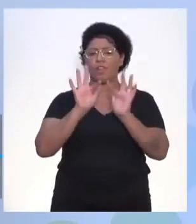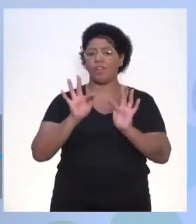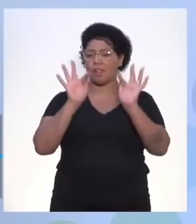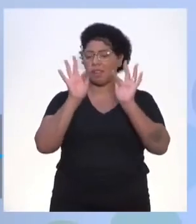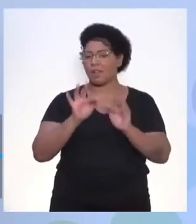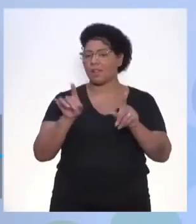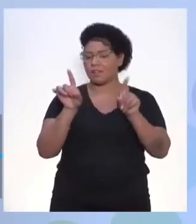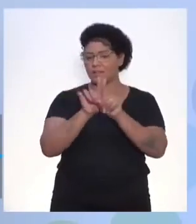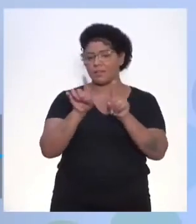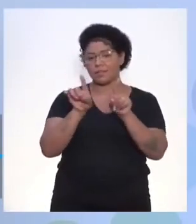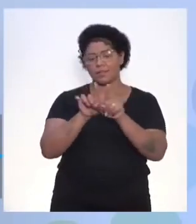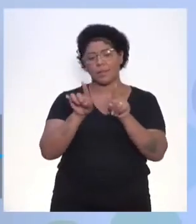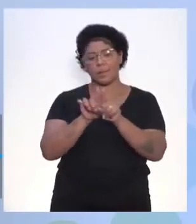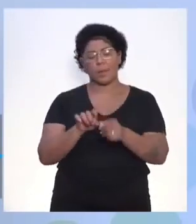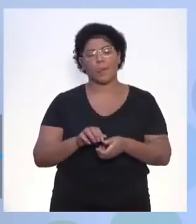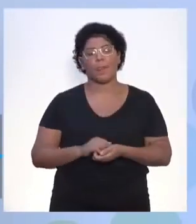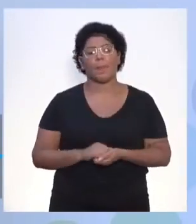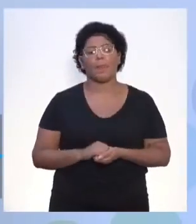Temos aqui